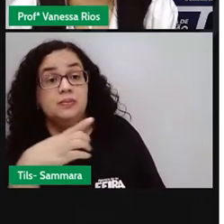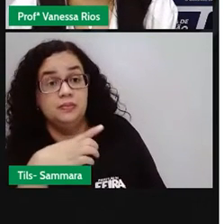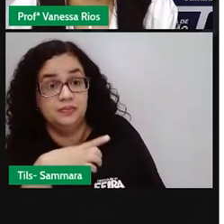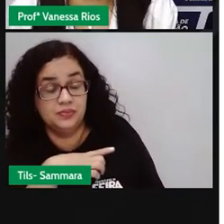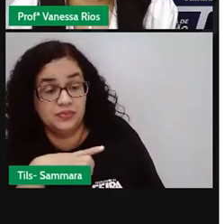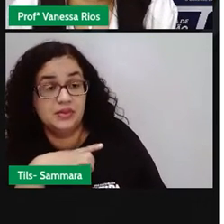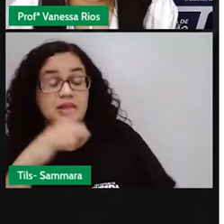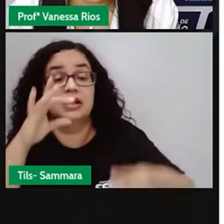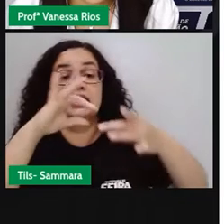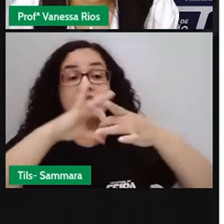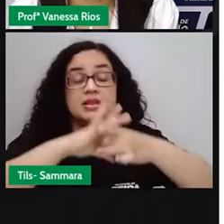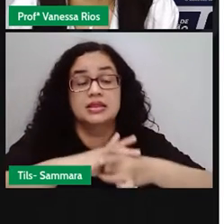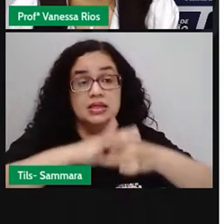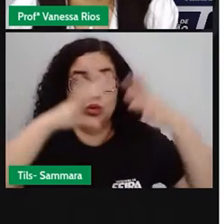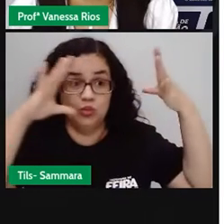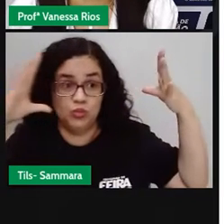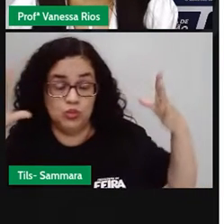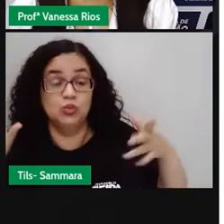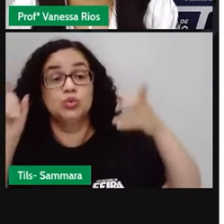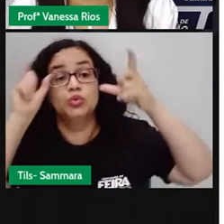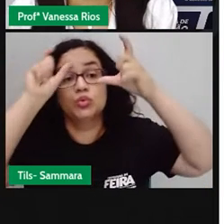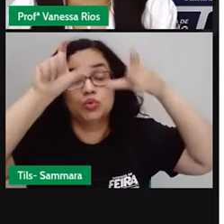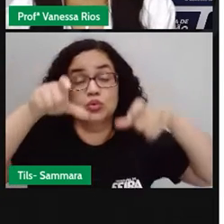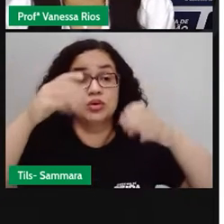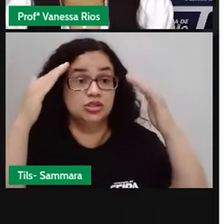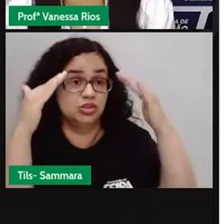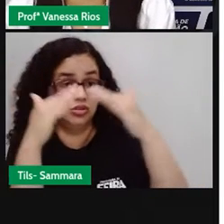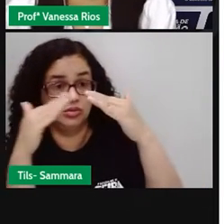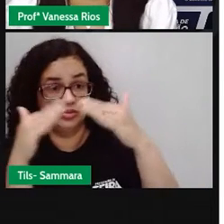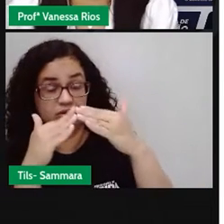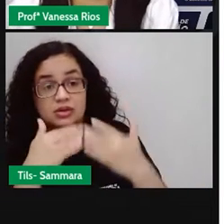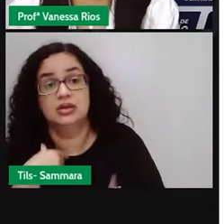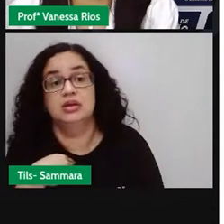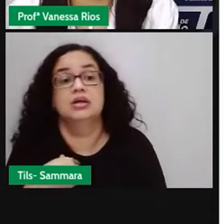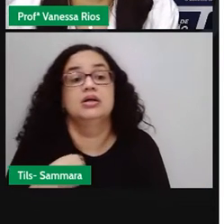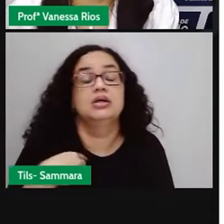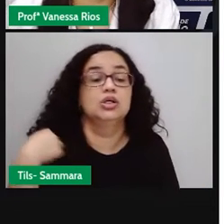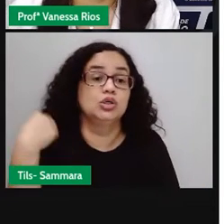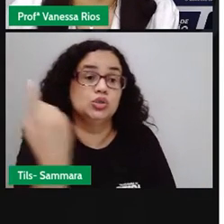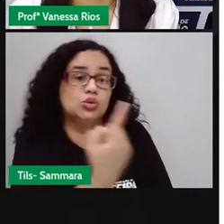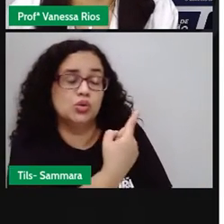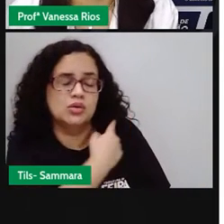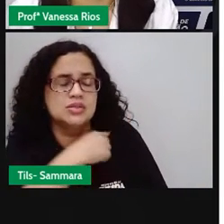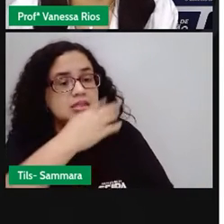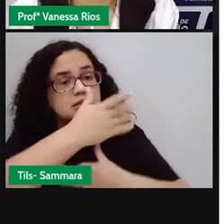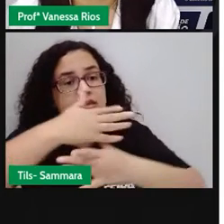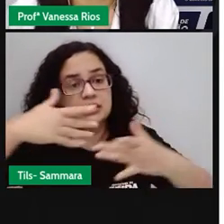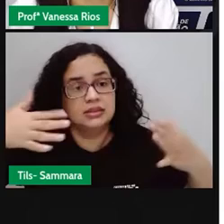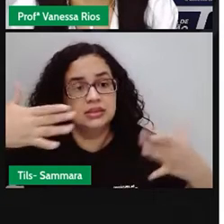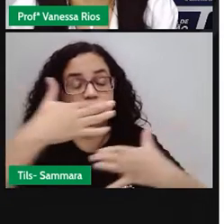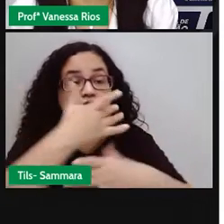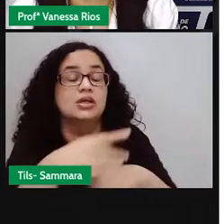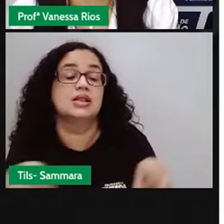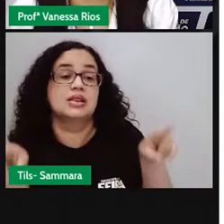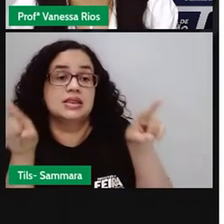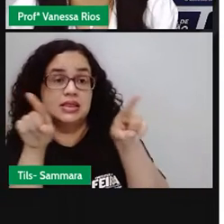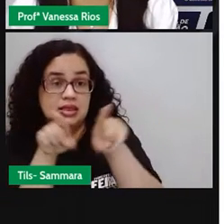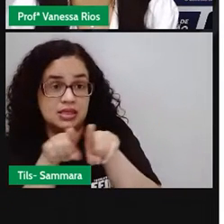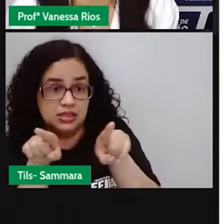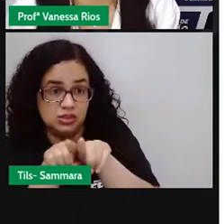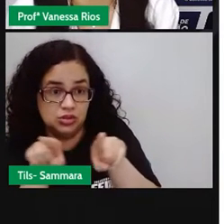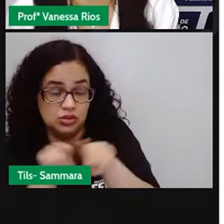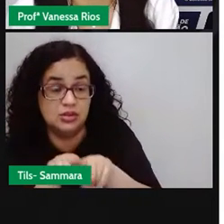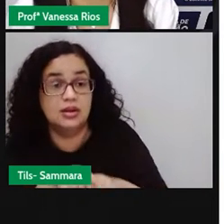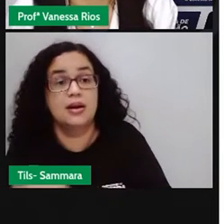a democracia no lugar onde a gente mora, seja ela aí em relação ao nosso município, né? E também em relação aí à